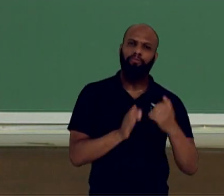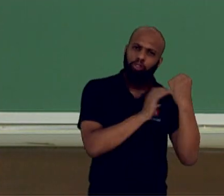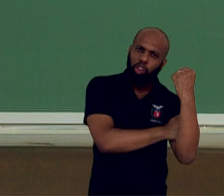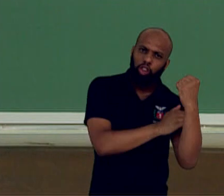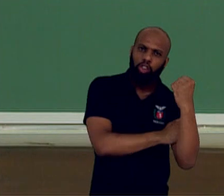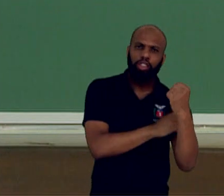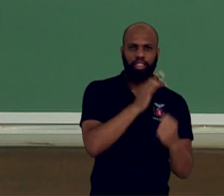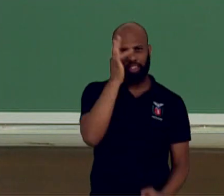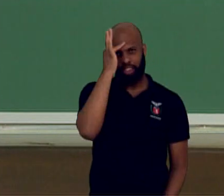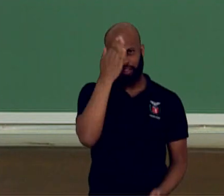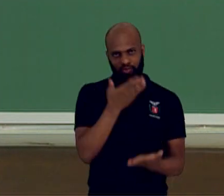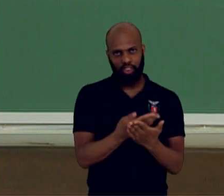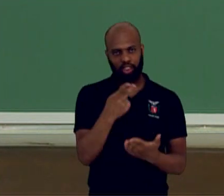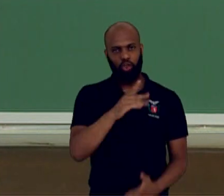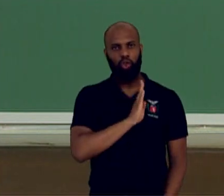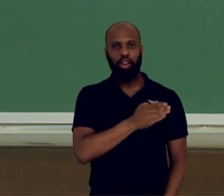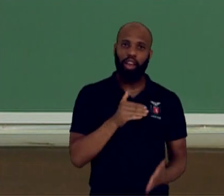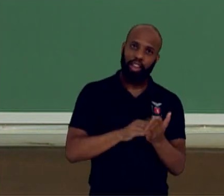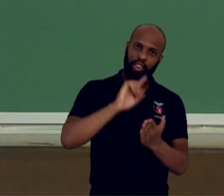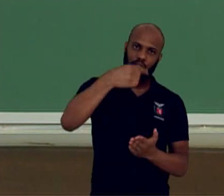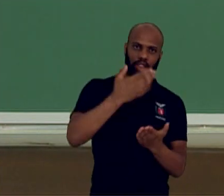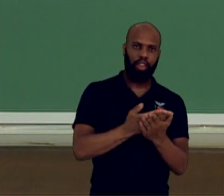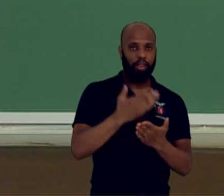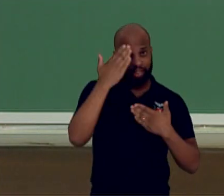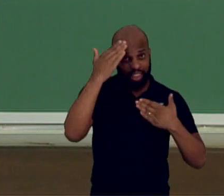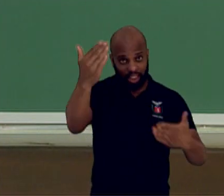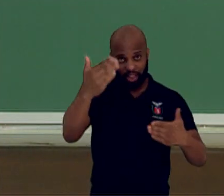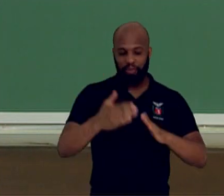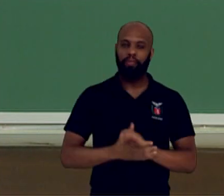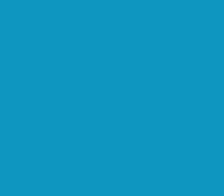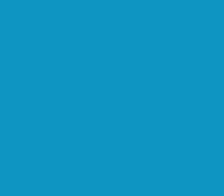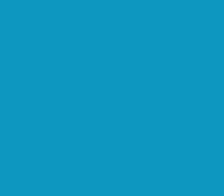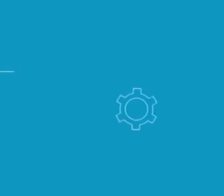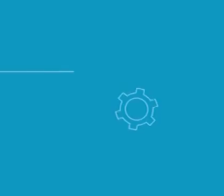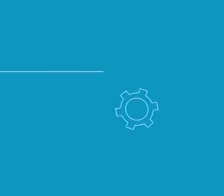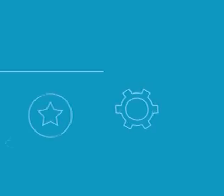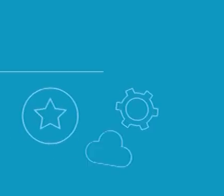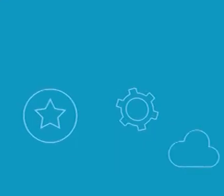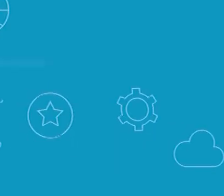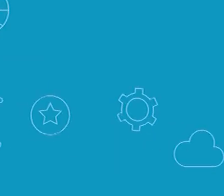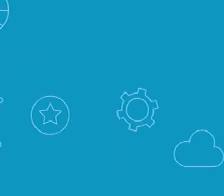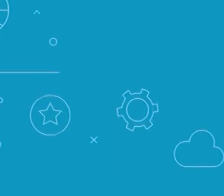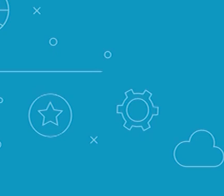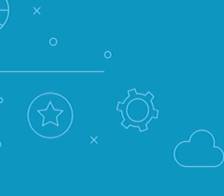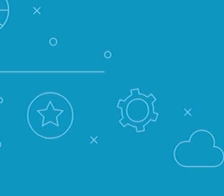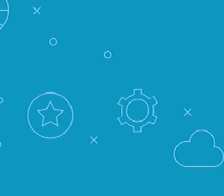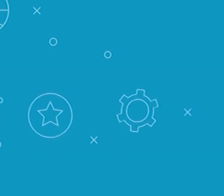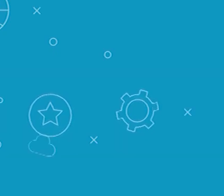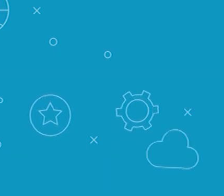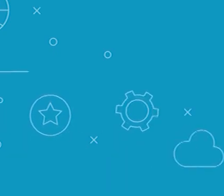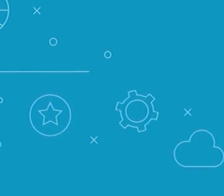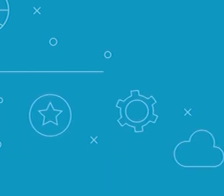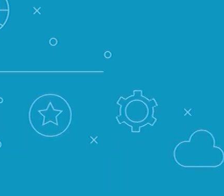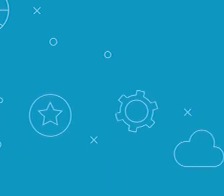fé no coração. Até a próxima. Valeu, galera!